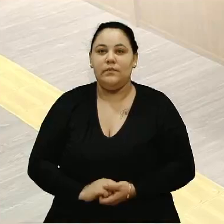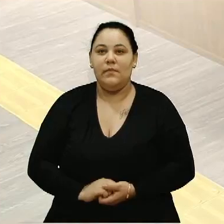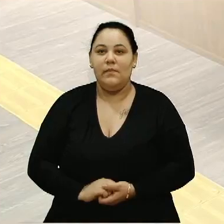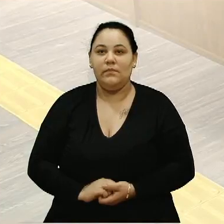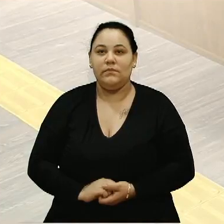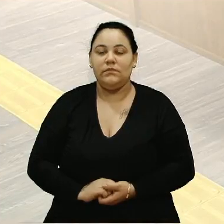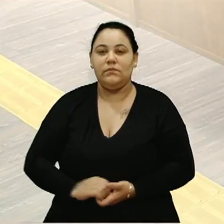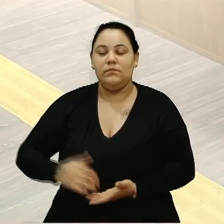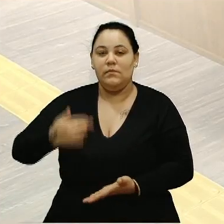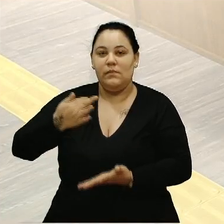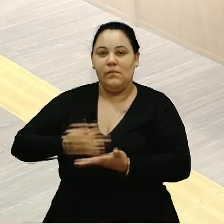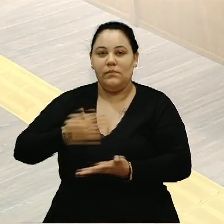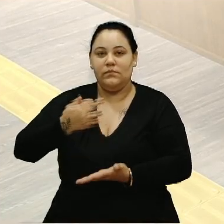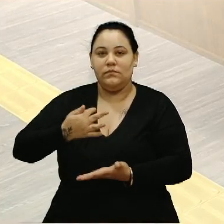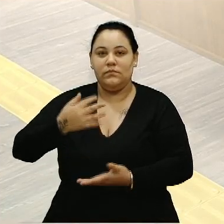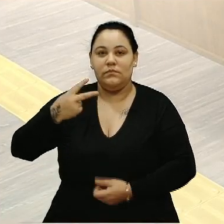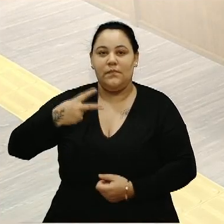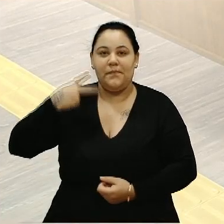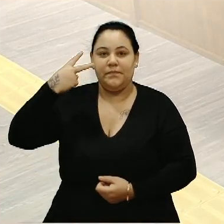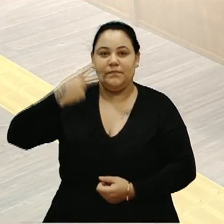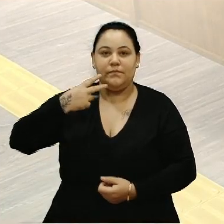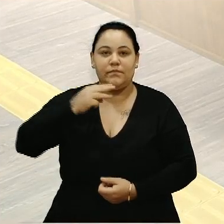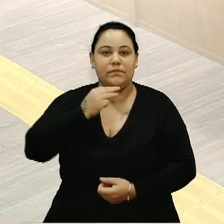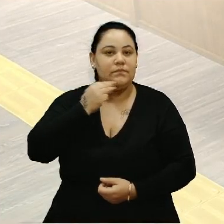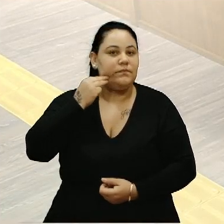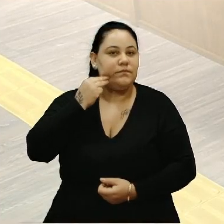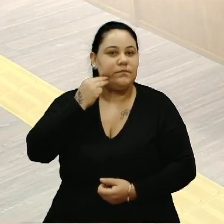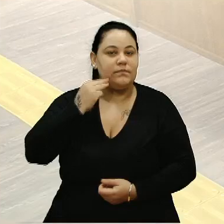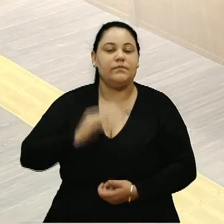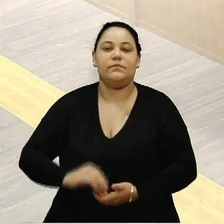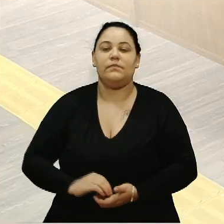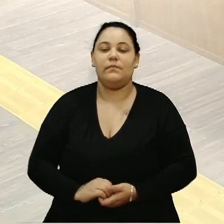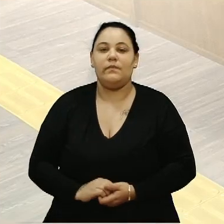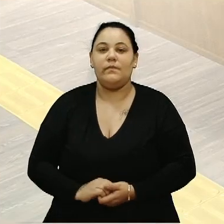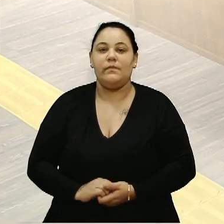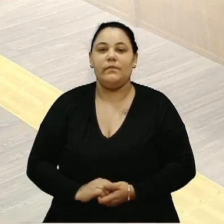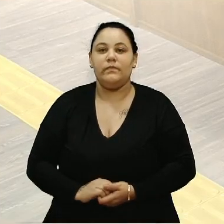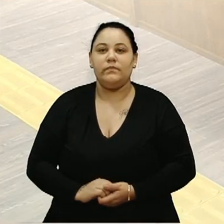com a ausência da vereadora Marisol Santos.